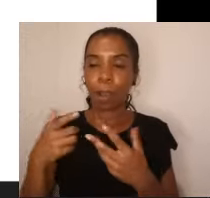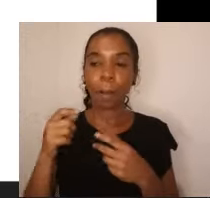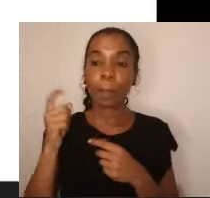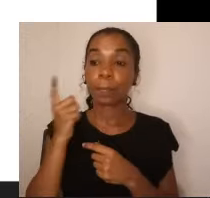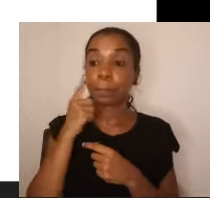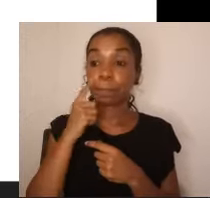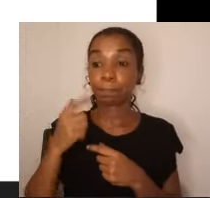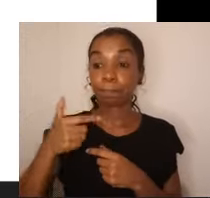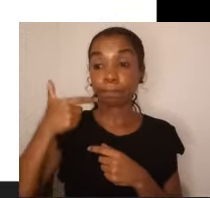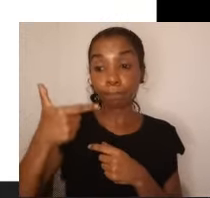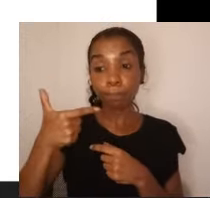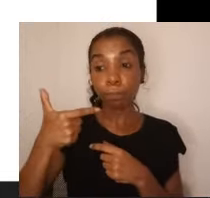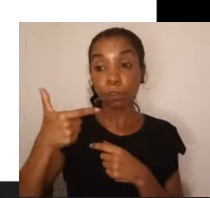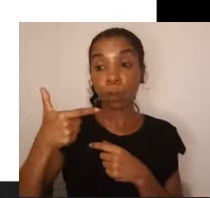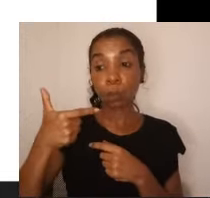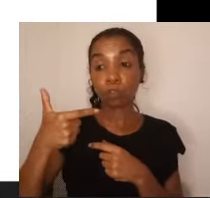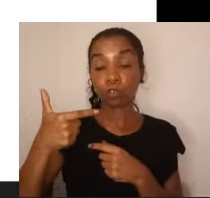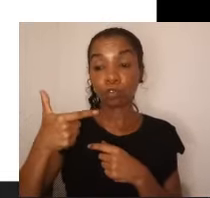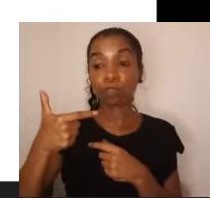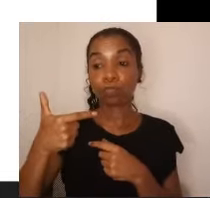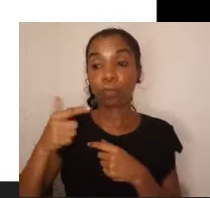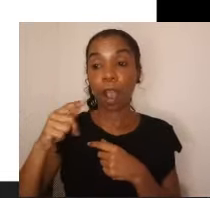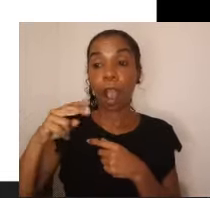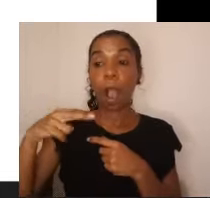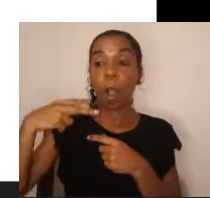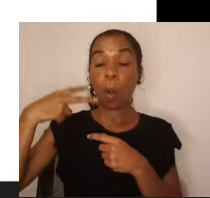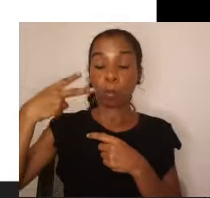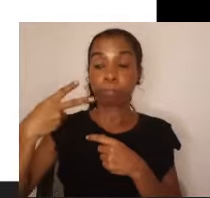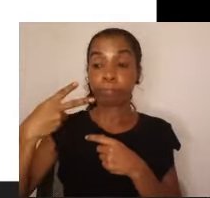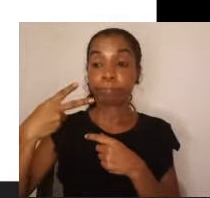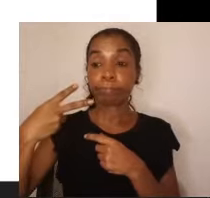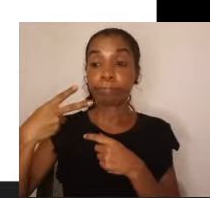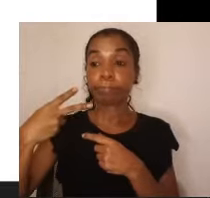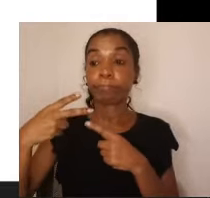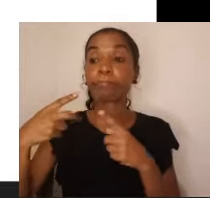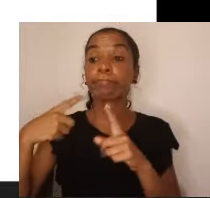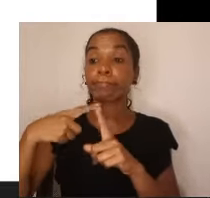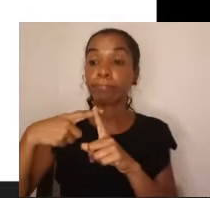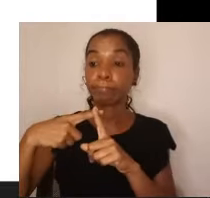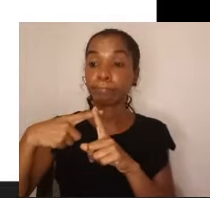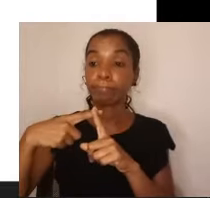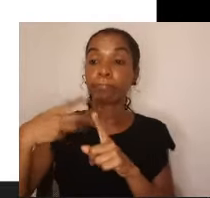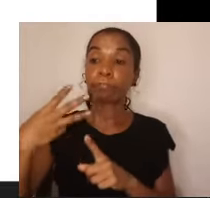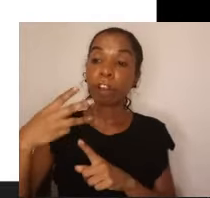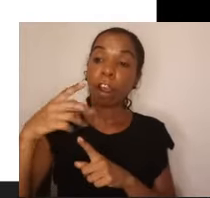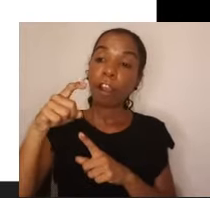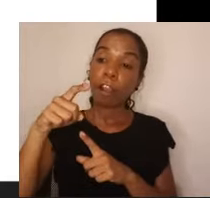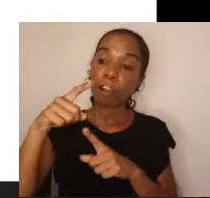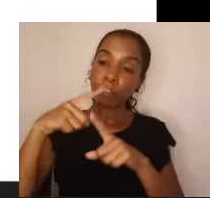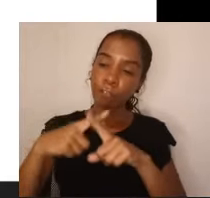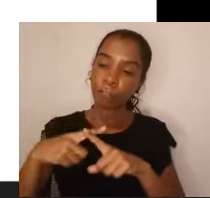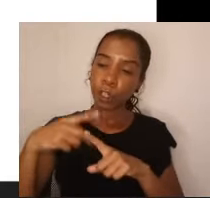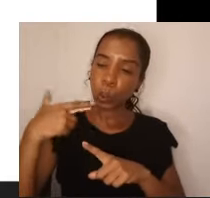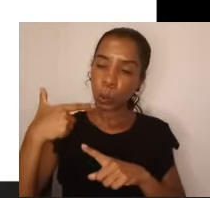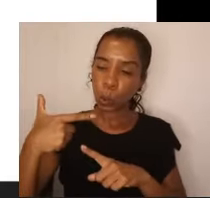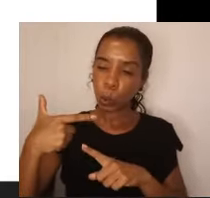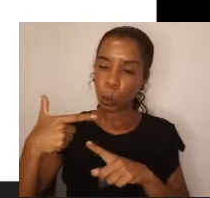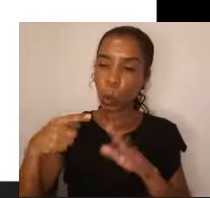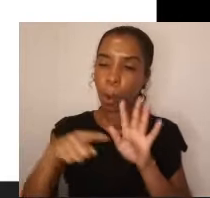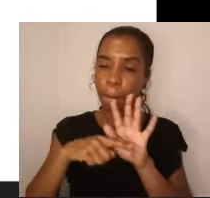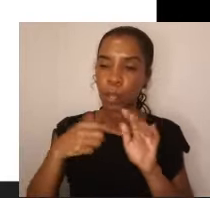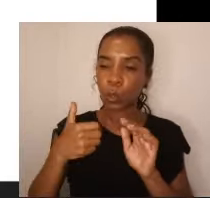3 vezes 2 menos 1. Então isso vai dar 4 mais 6 menos 1, que é